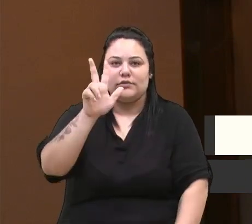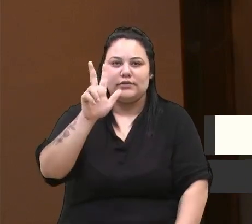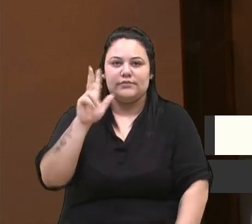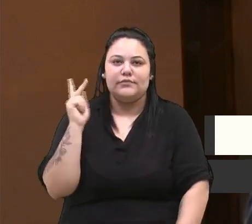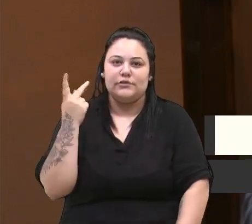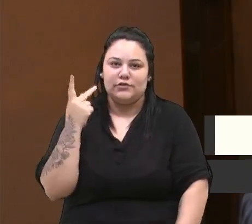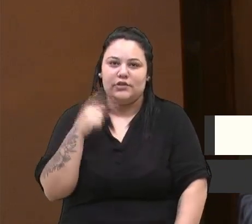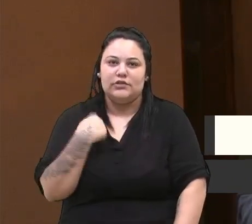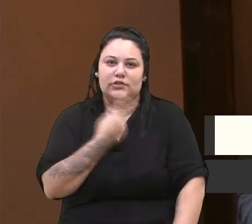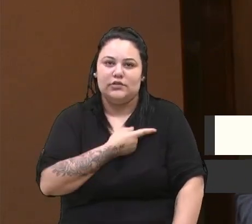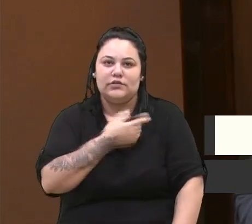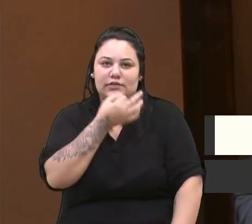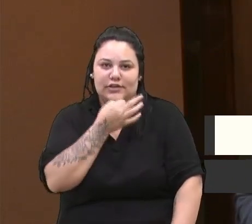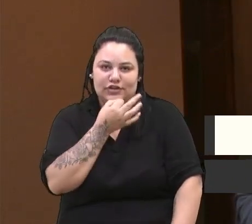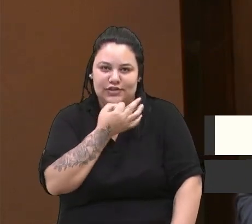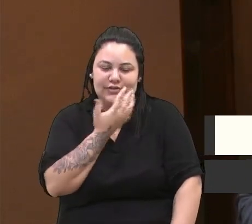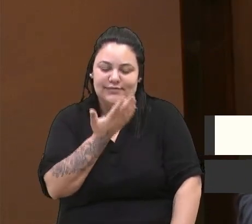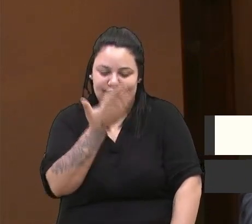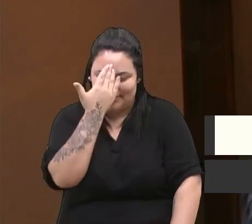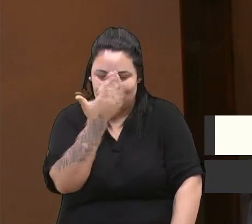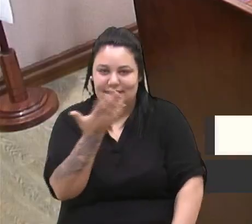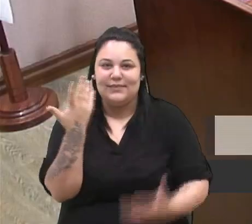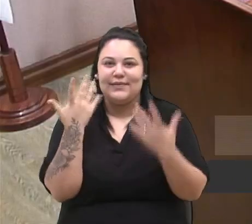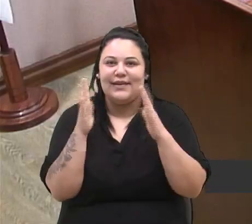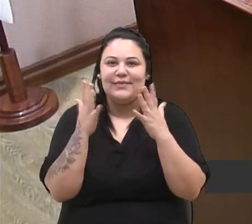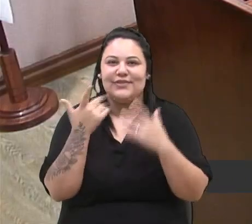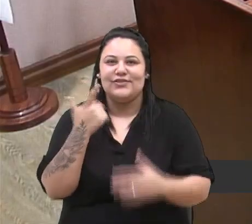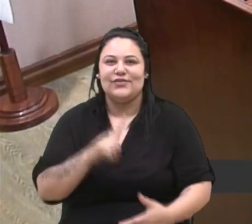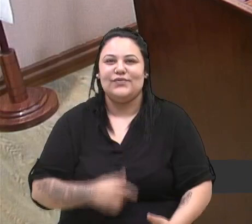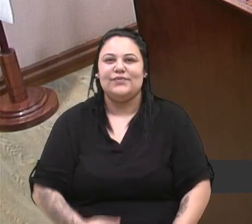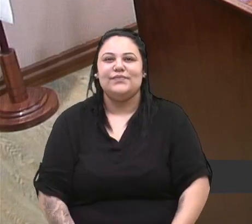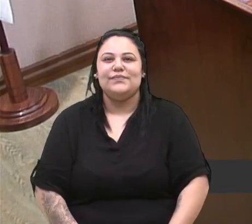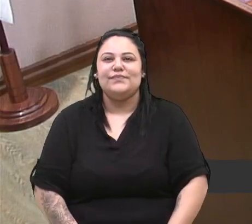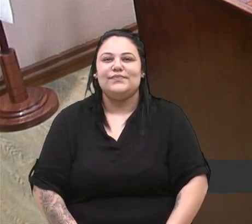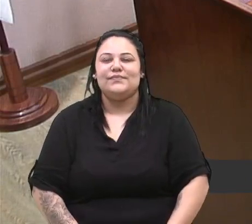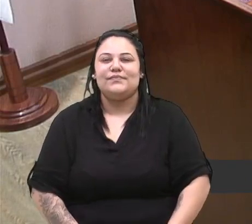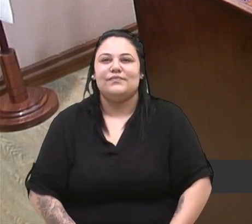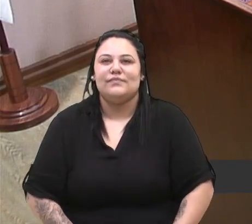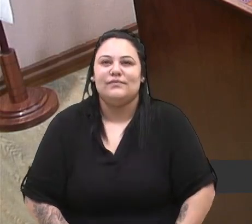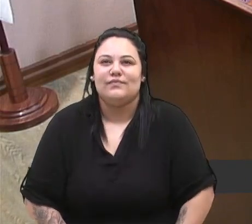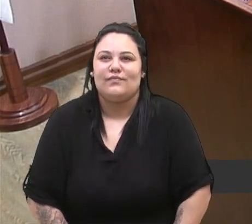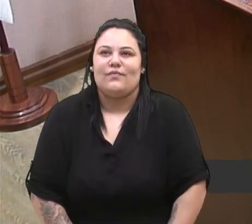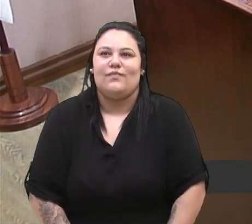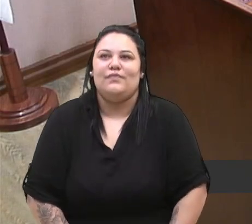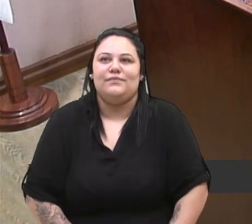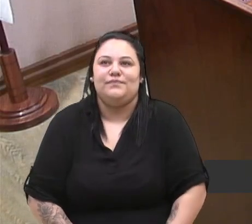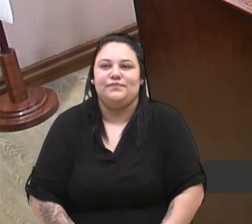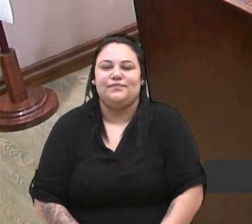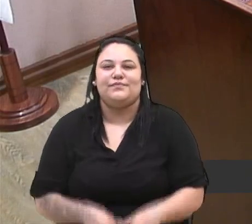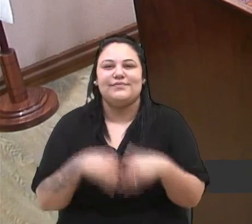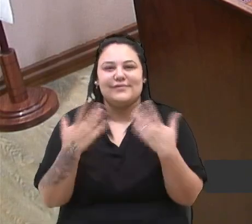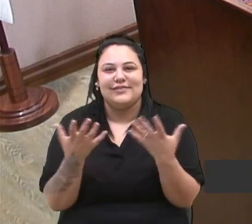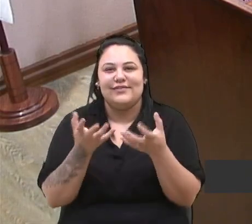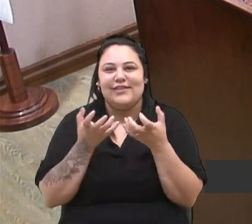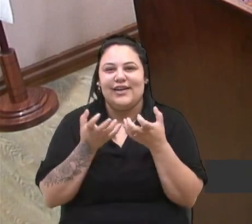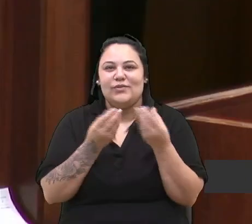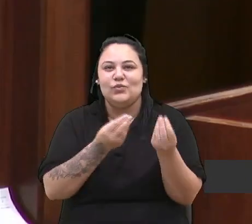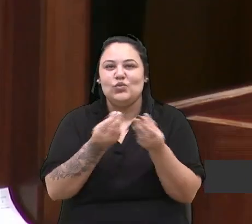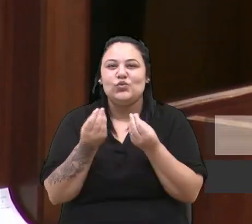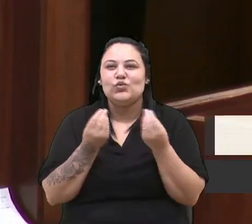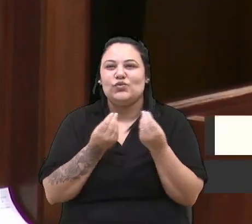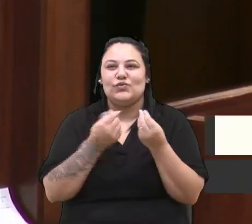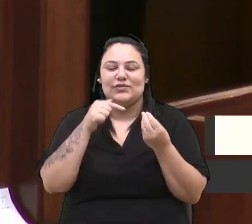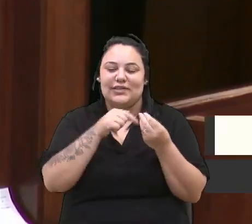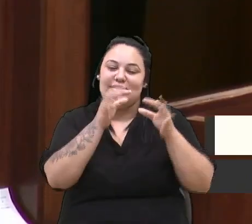da nossa cidade. Obrigado e parabéns mais uma vez. Obrigada. Então, eu desejo muito que esses pequenos detalhes